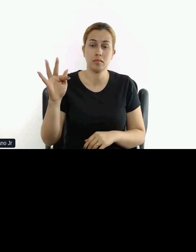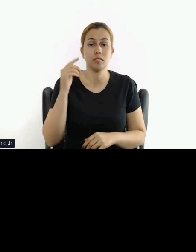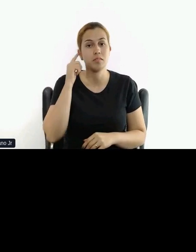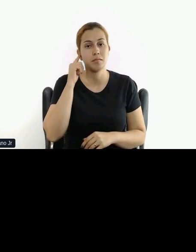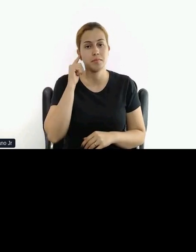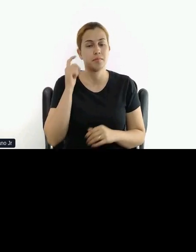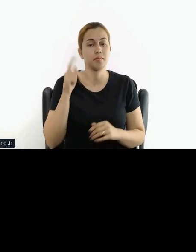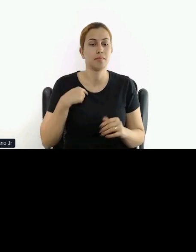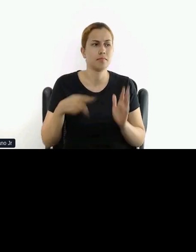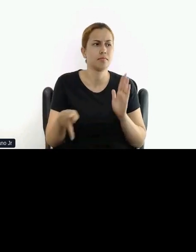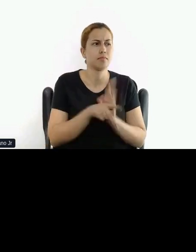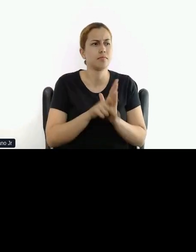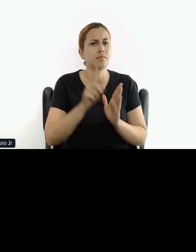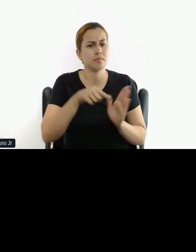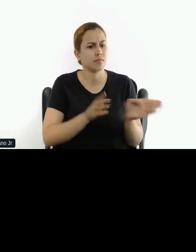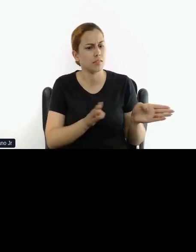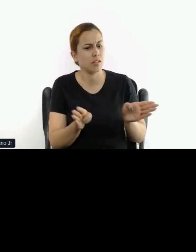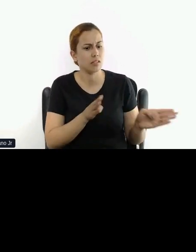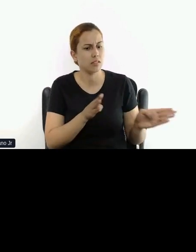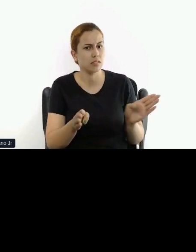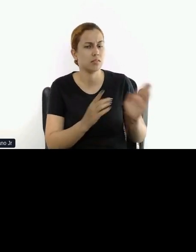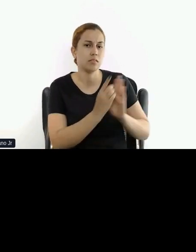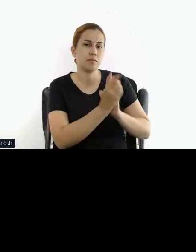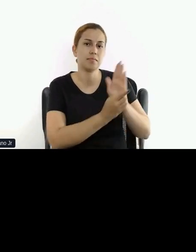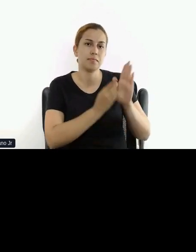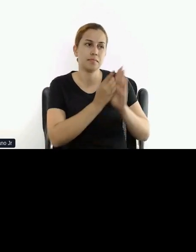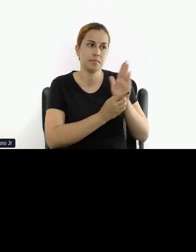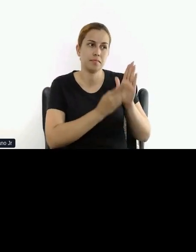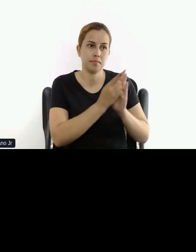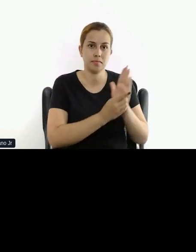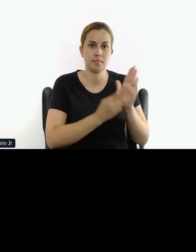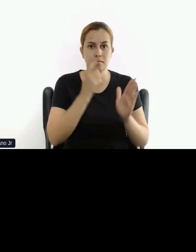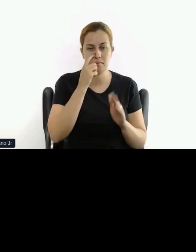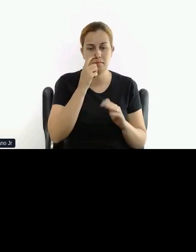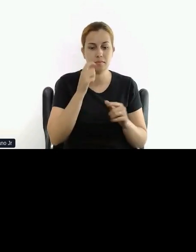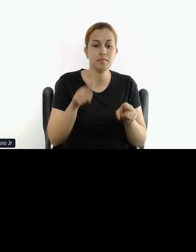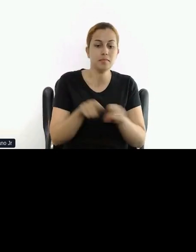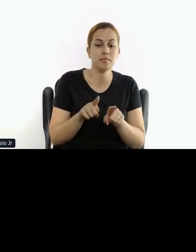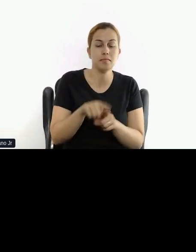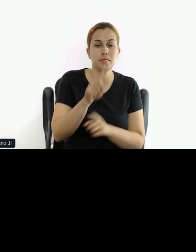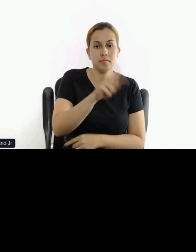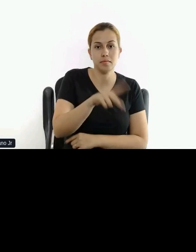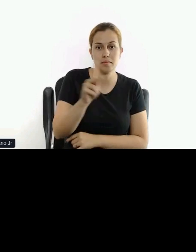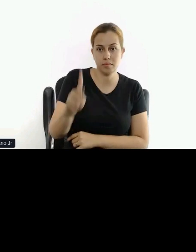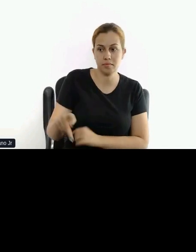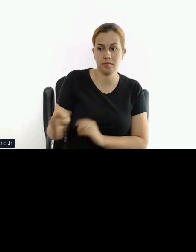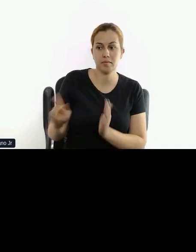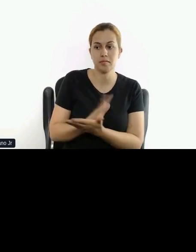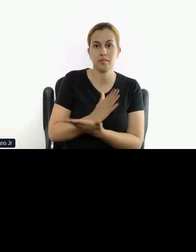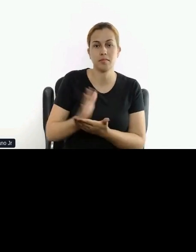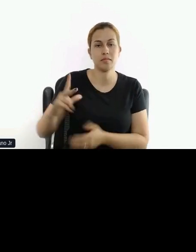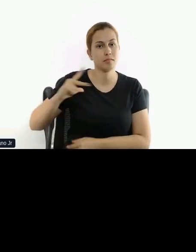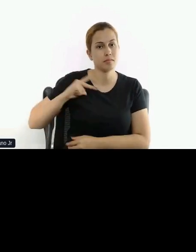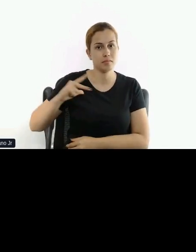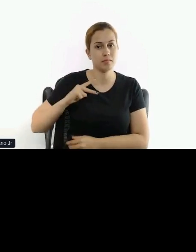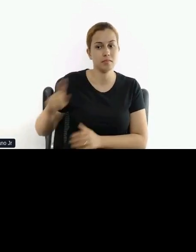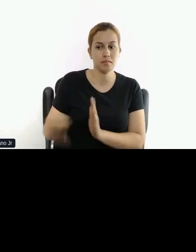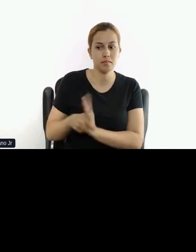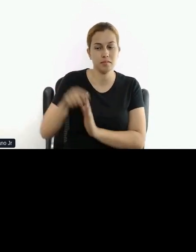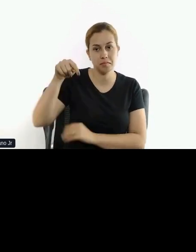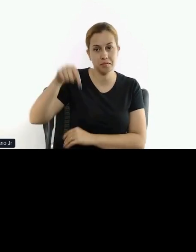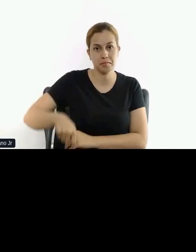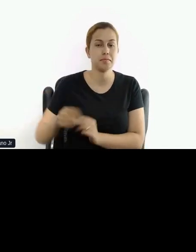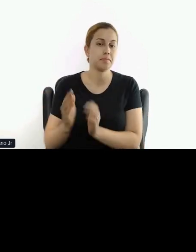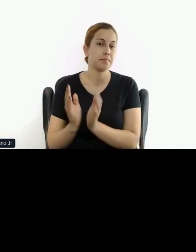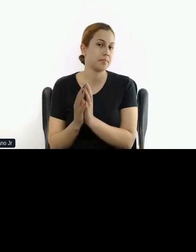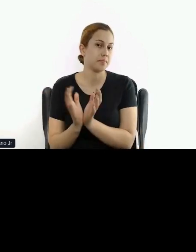exatamente acessibilidade digital. Eu também sou professor em universidades privadas aqui de Recife e